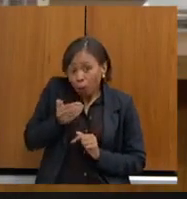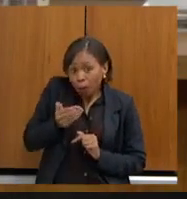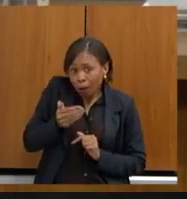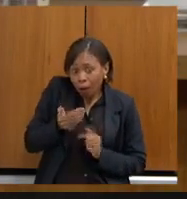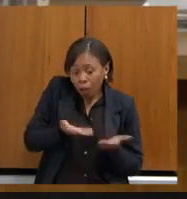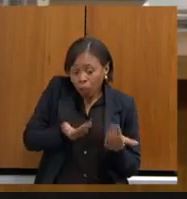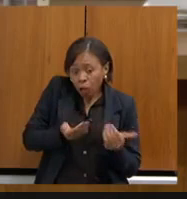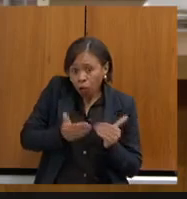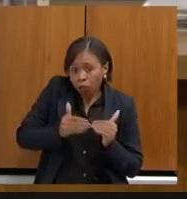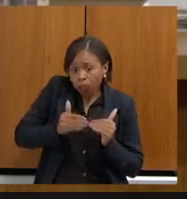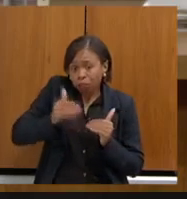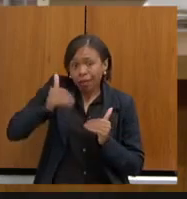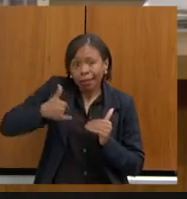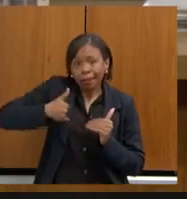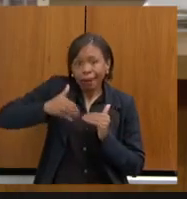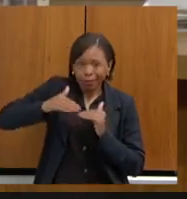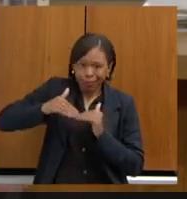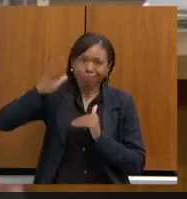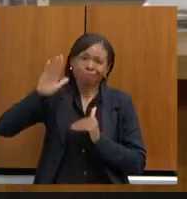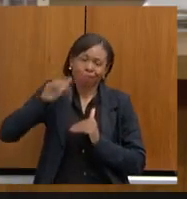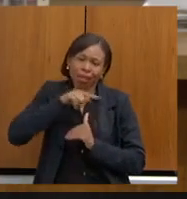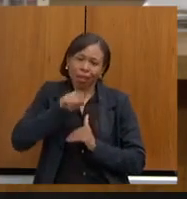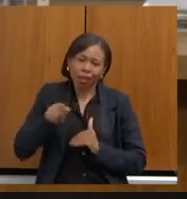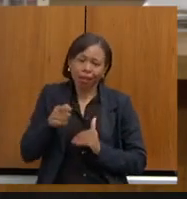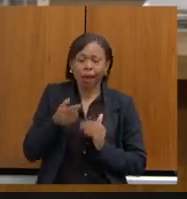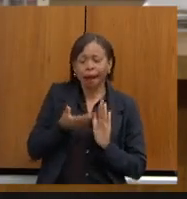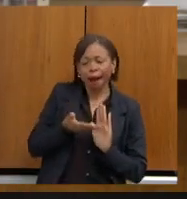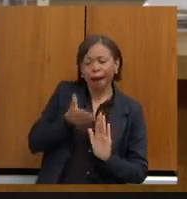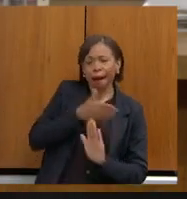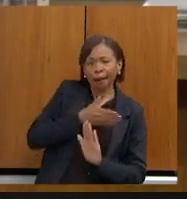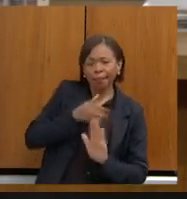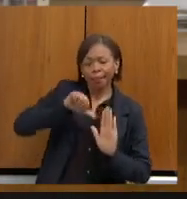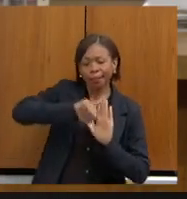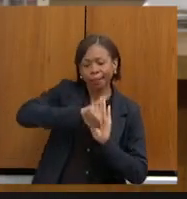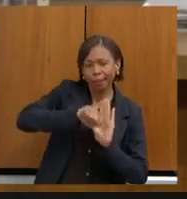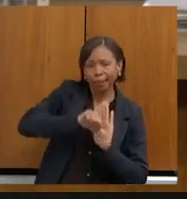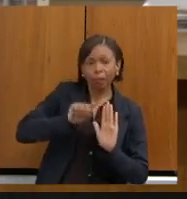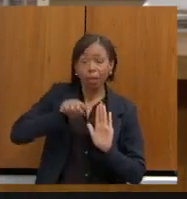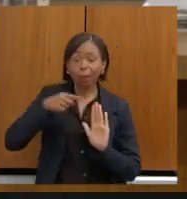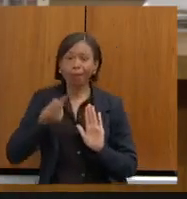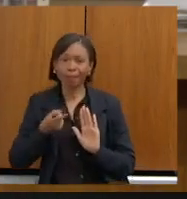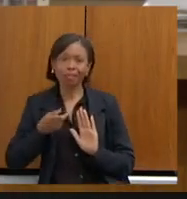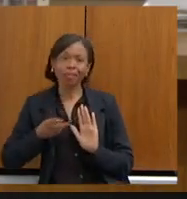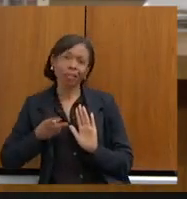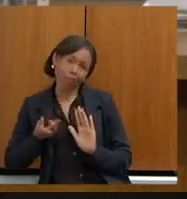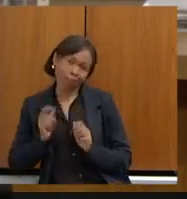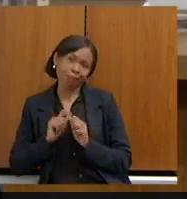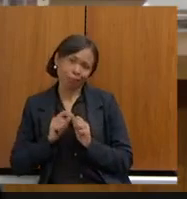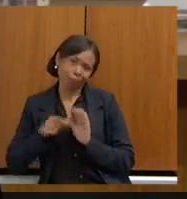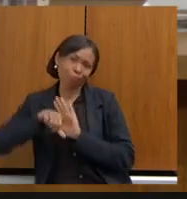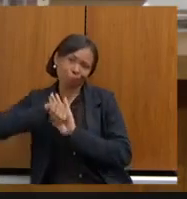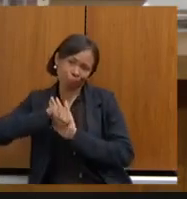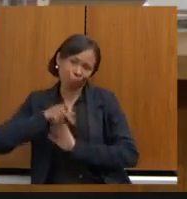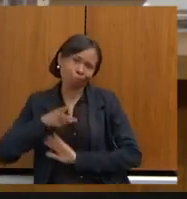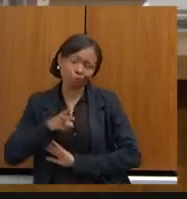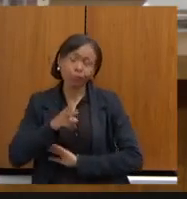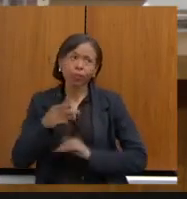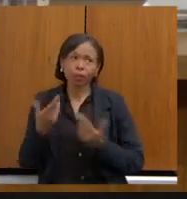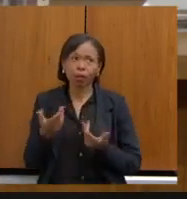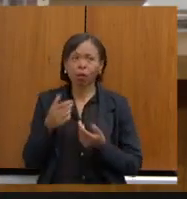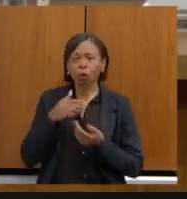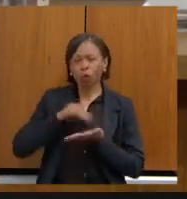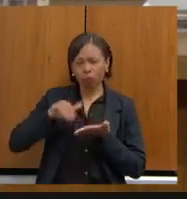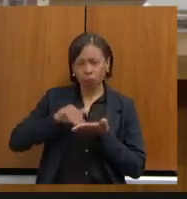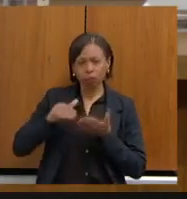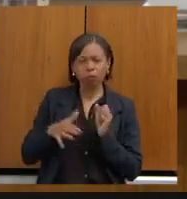invés de praticarem atos infracionais disfarçados de crimes de vão efetivamente praticar os crimes então trabalho que é ser justo tem que fazer de acordo até